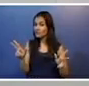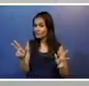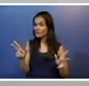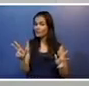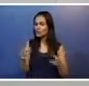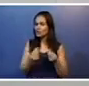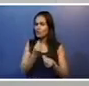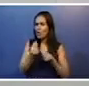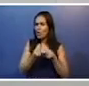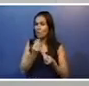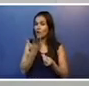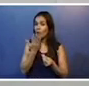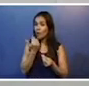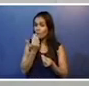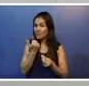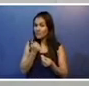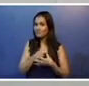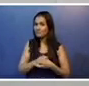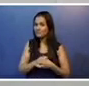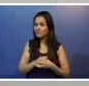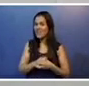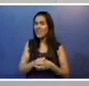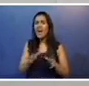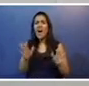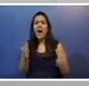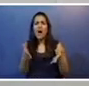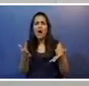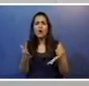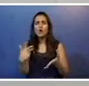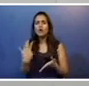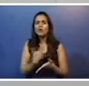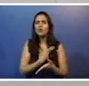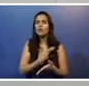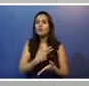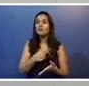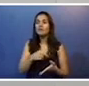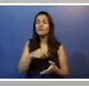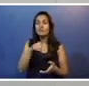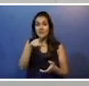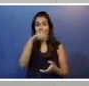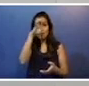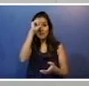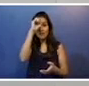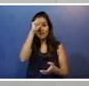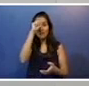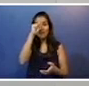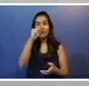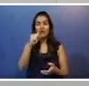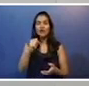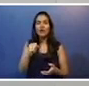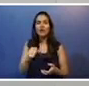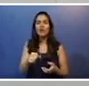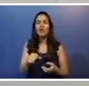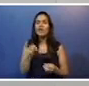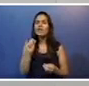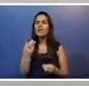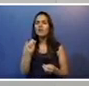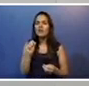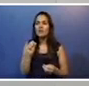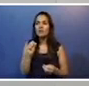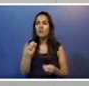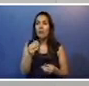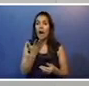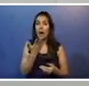hábito alimentar. E agora, nestas aulas, você aprenderá e compreenderá que ao